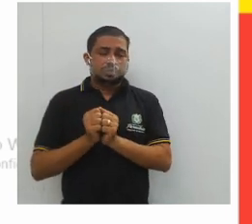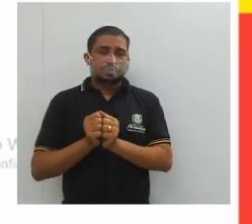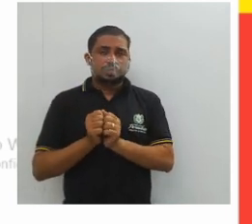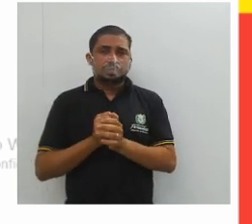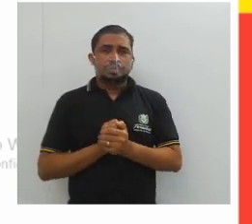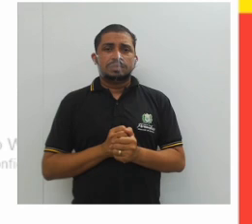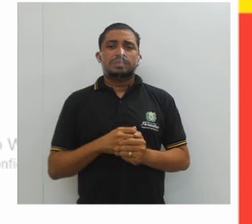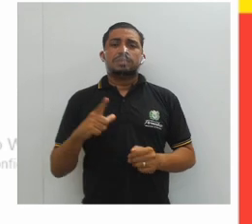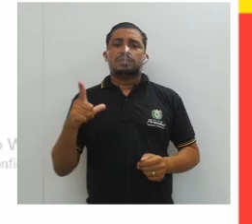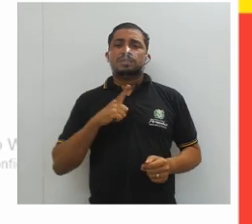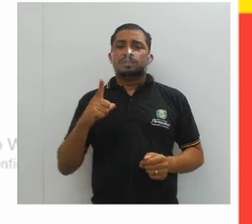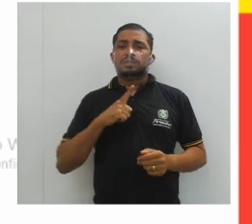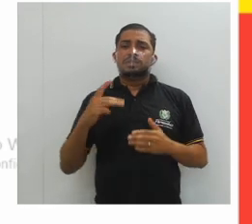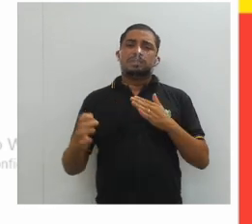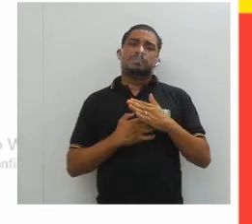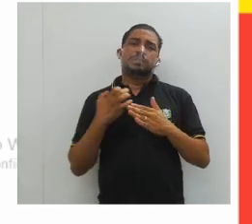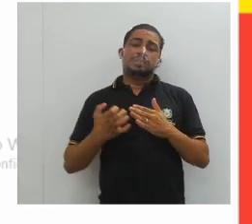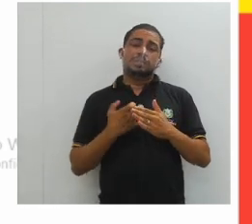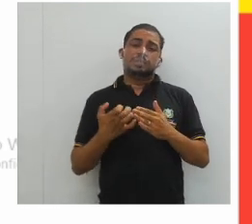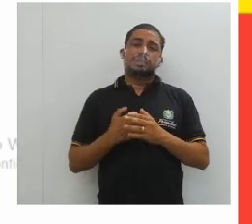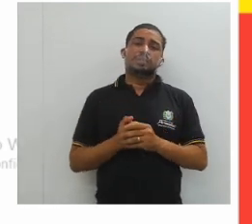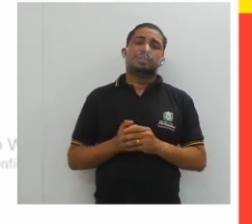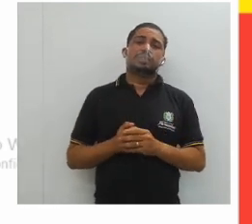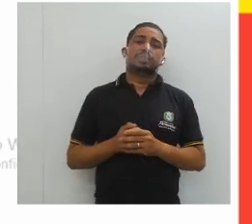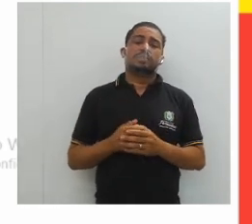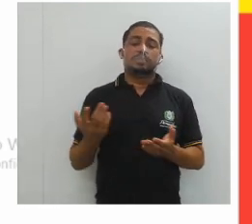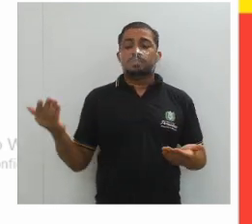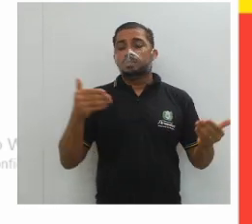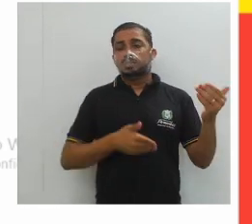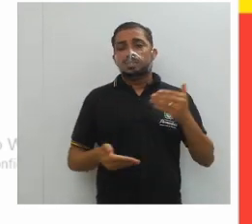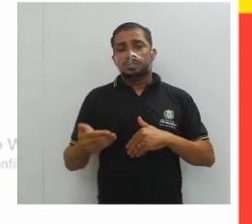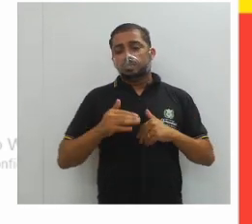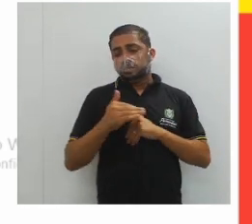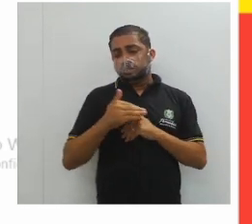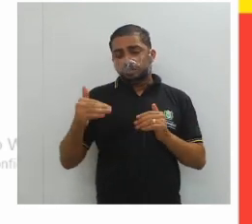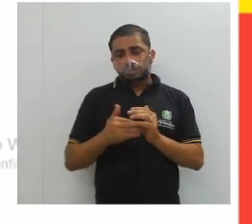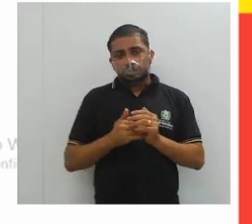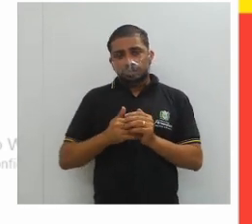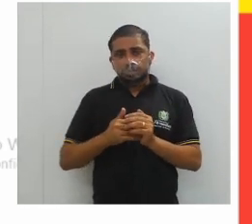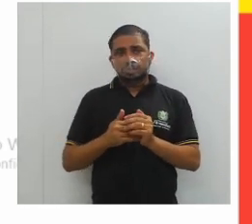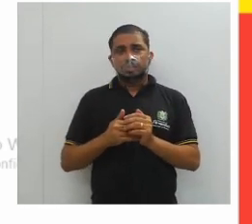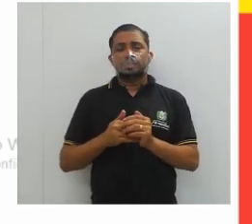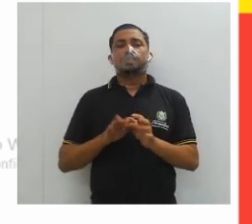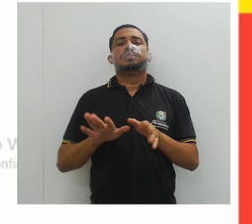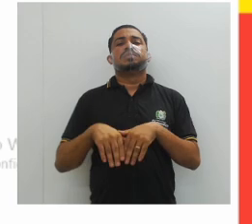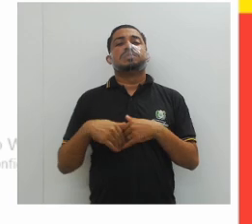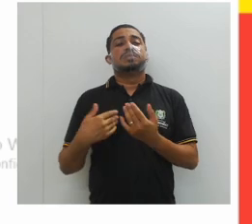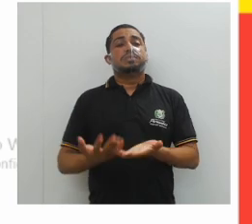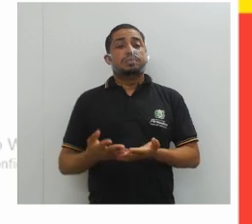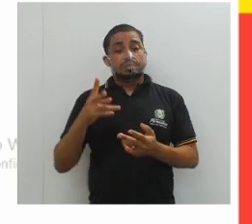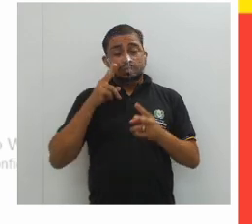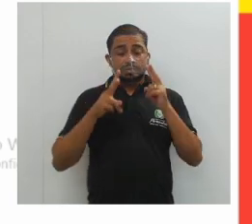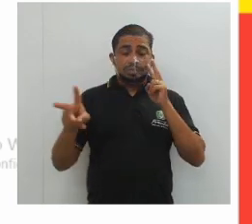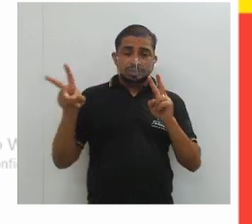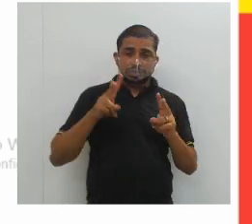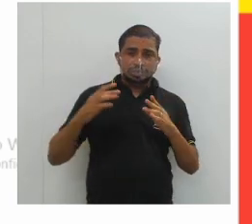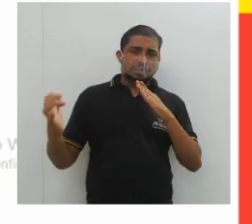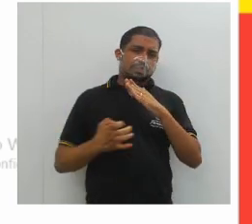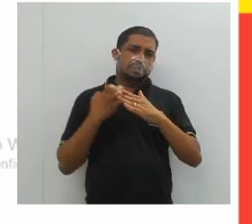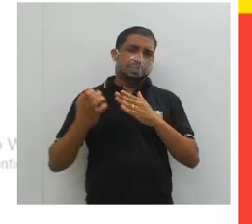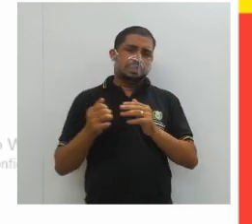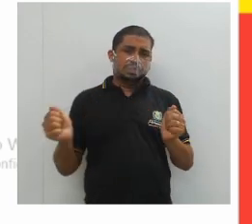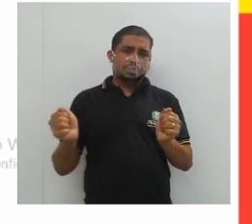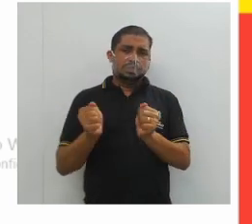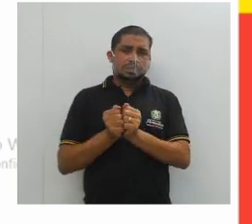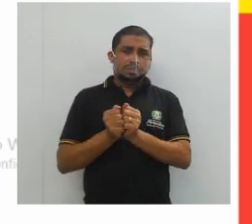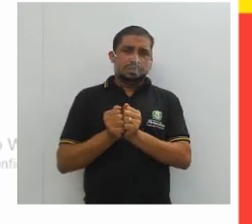e tinham uma empresa em comum com participação em todas elas. Então, vejam bem, as empresas se